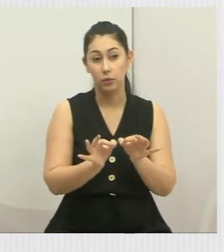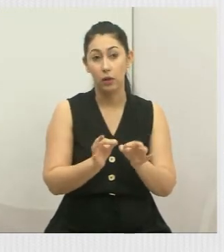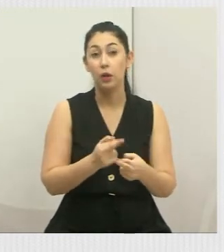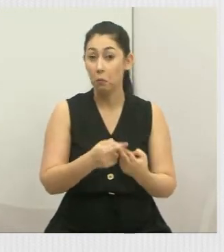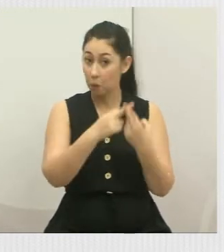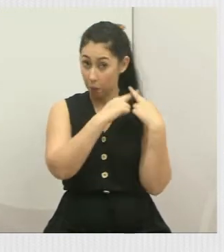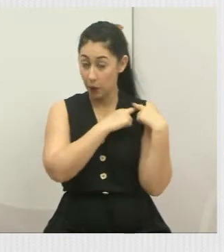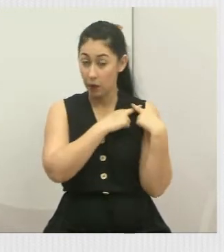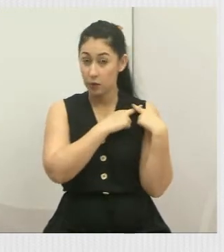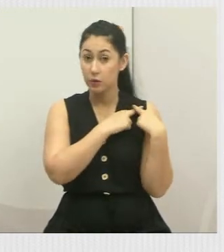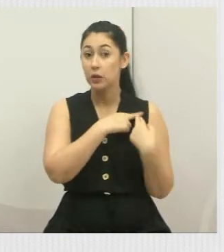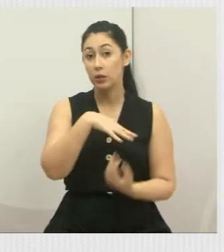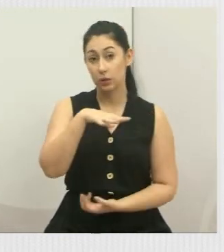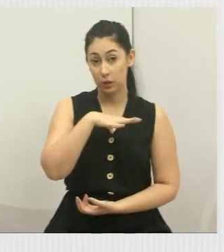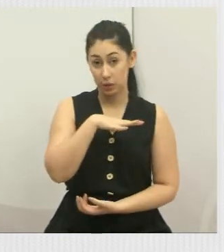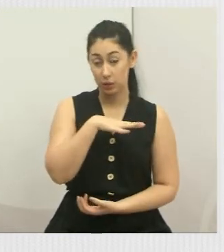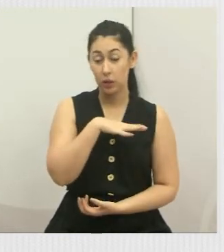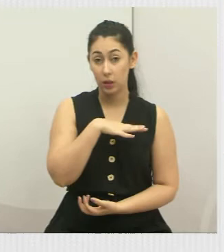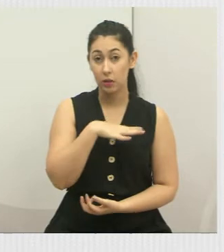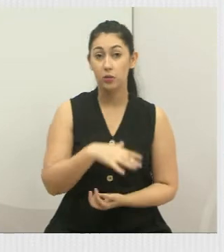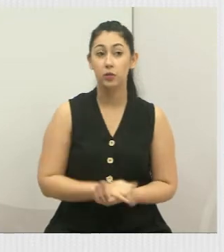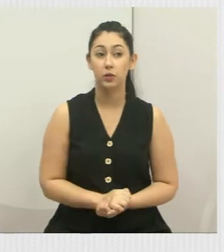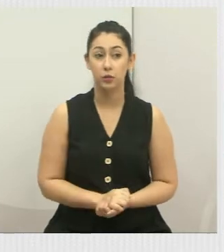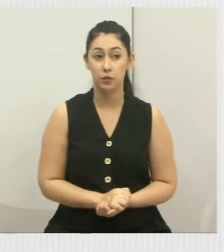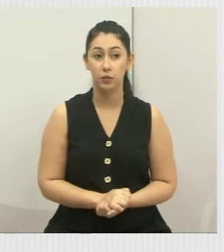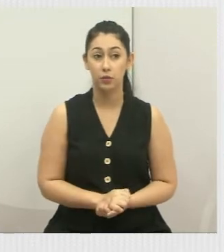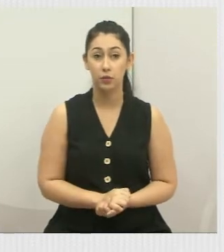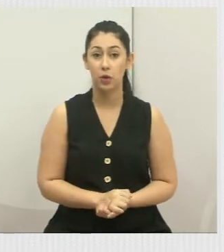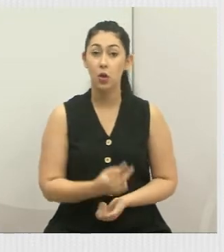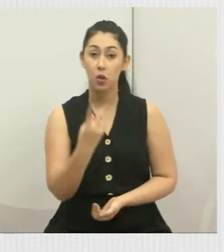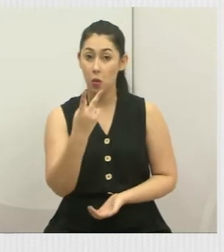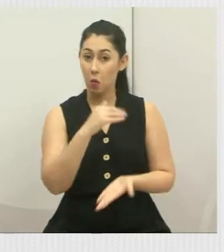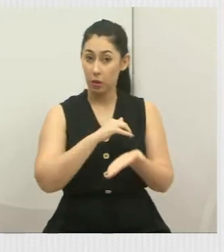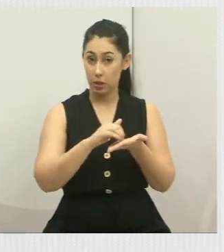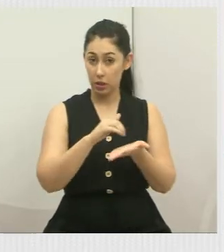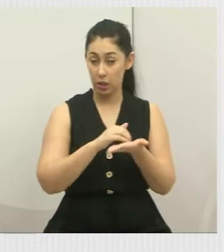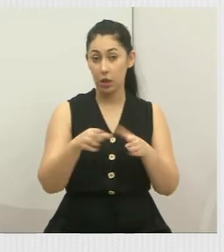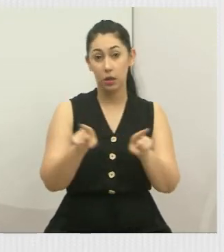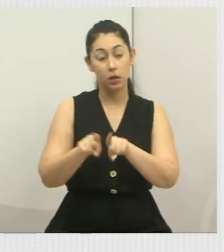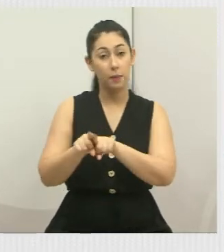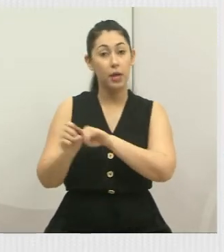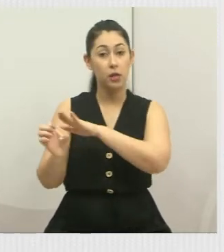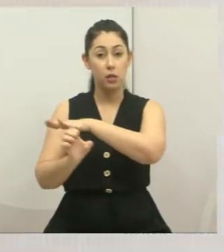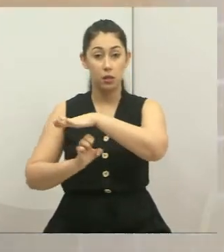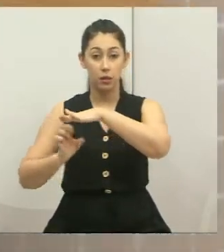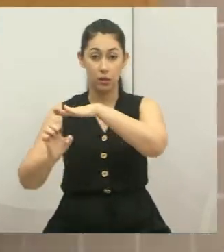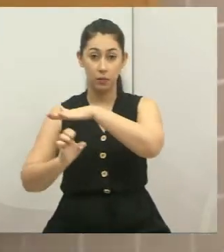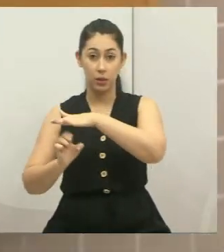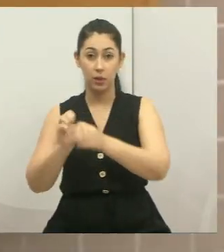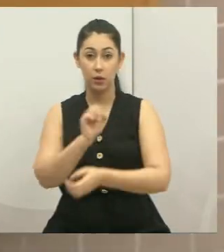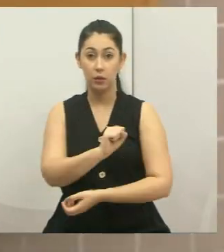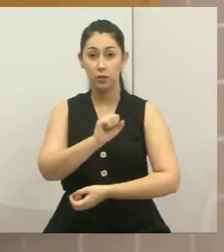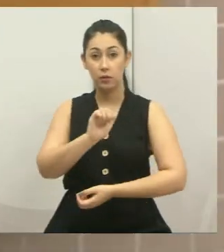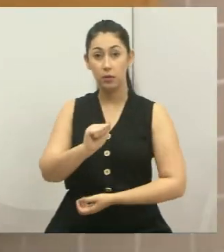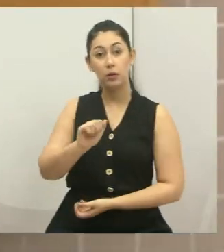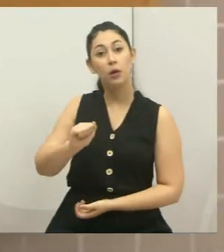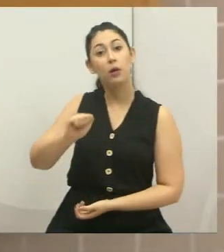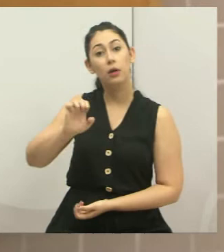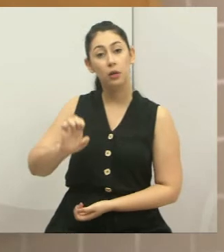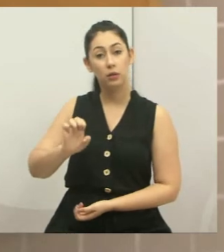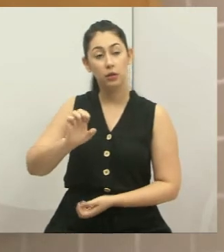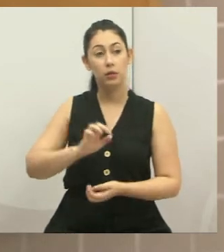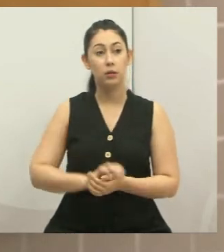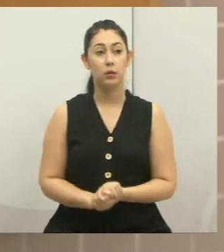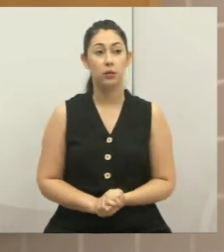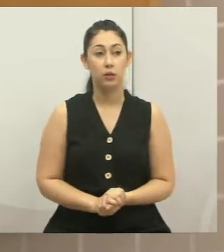município, através das suas 2 secretarias aqui citadas e através do